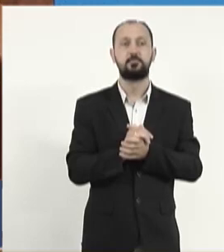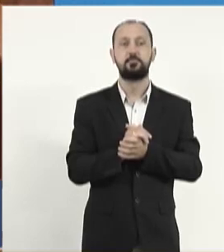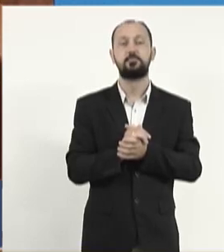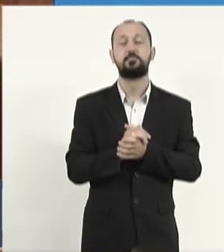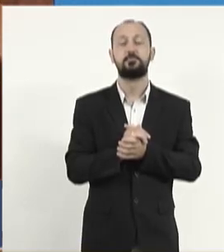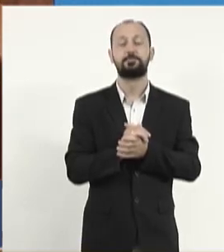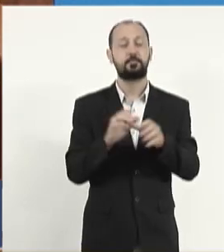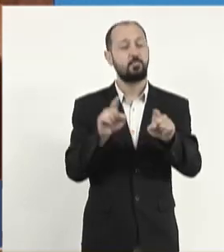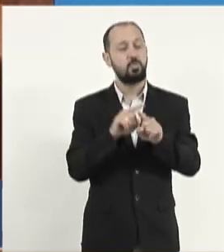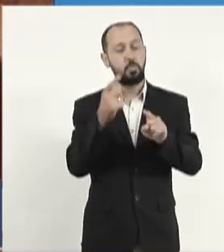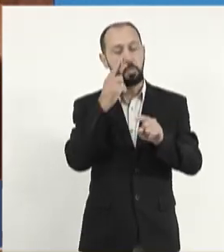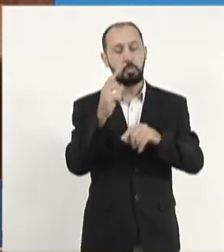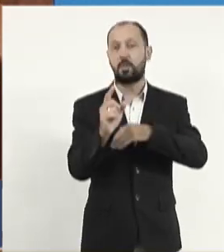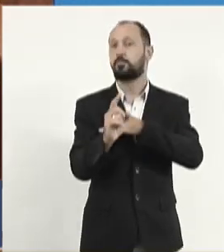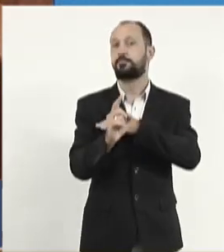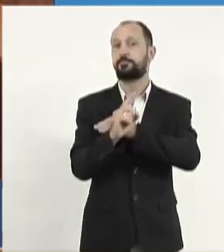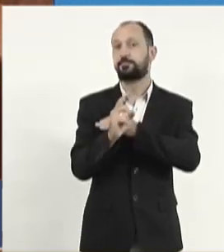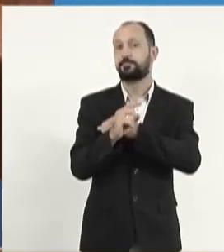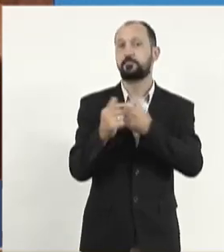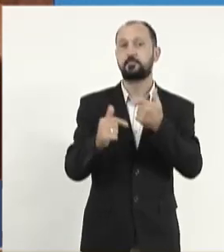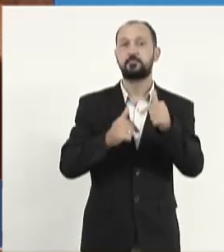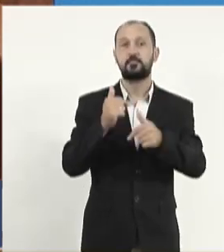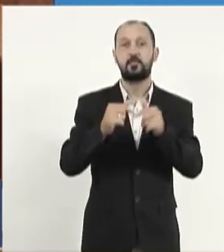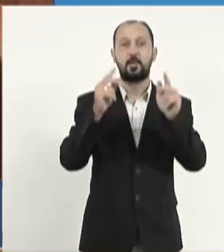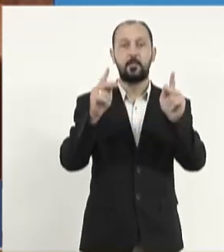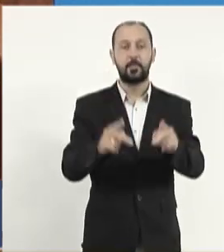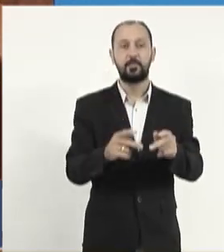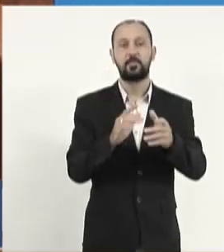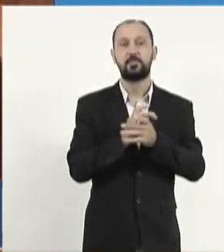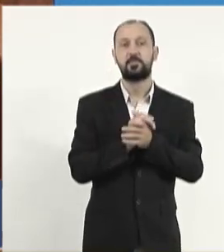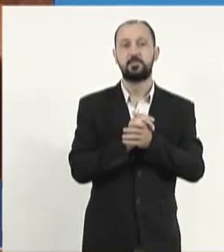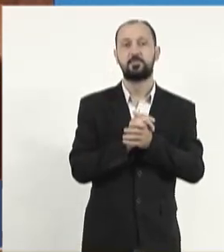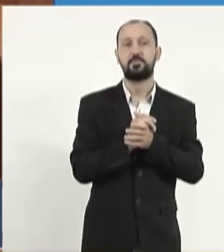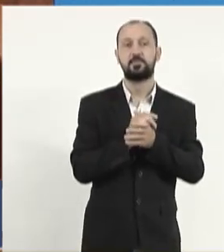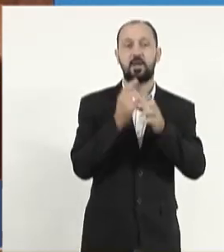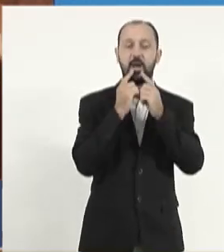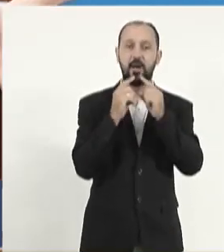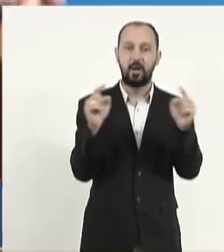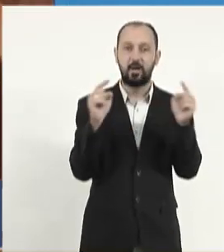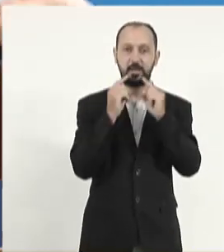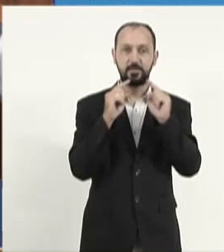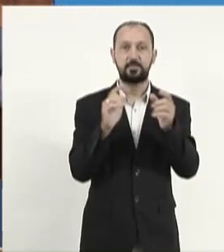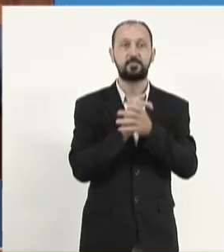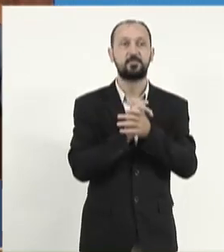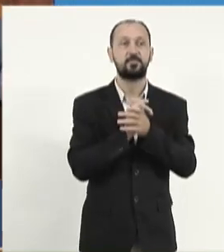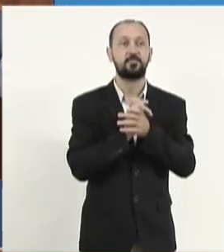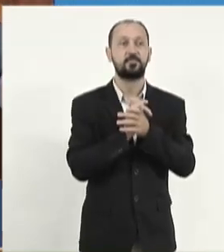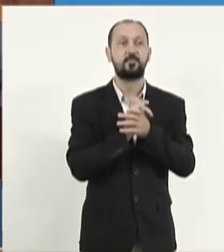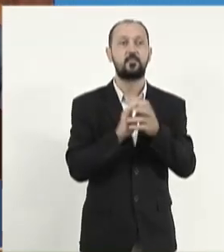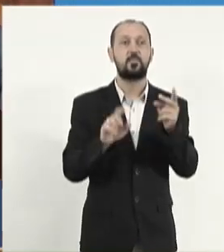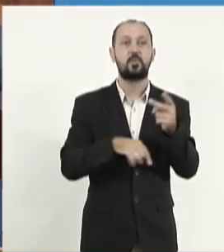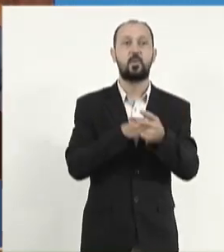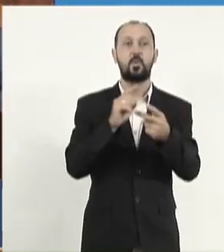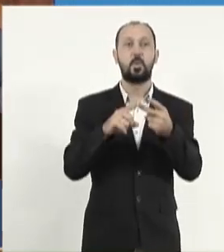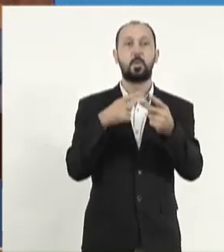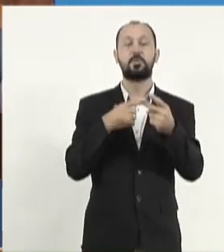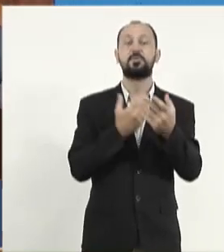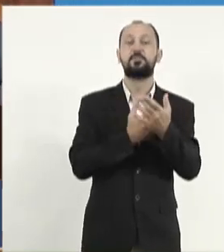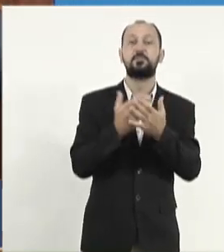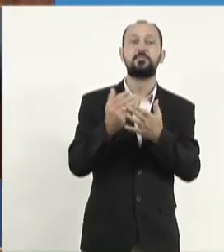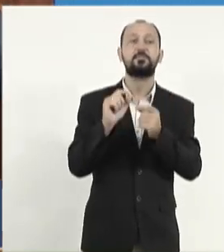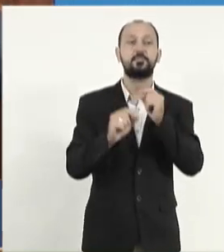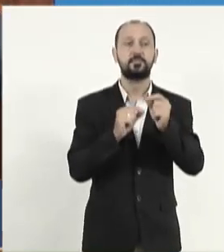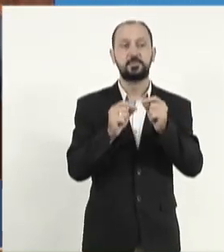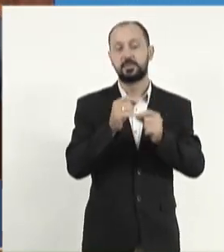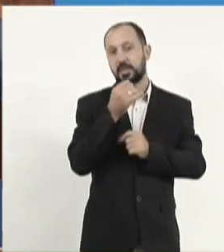essa prestação de serviço que a população está reclamando. Outra reclamação que eu recebi aqui, que